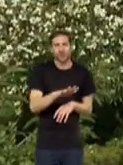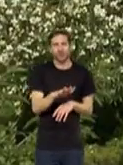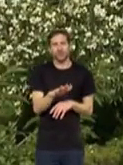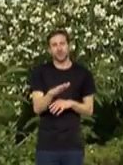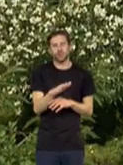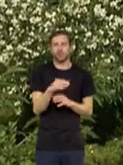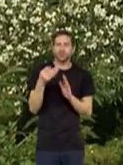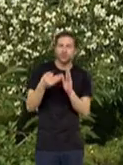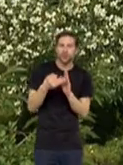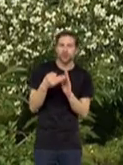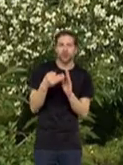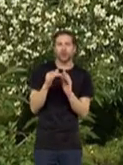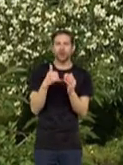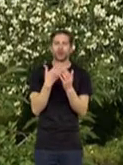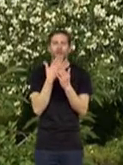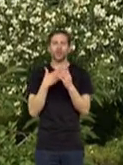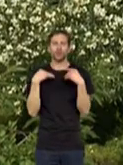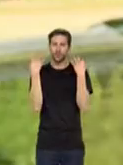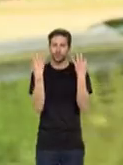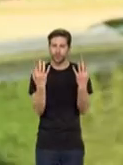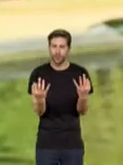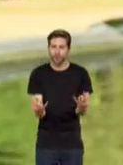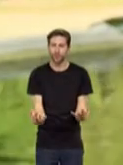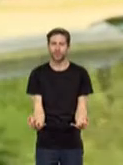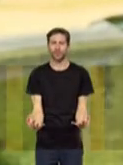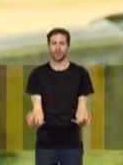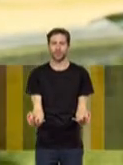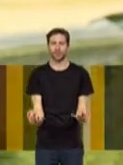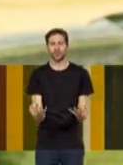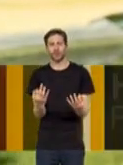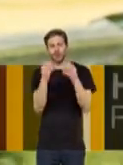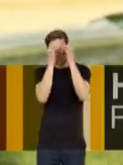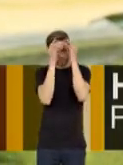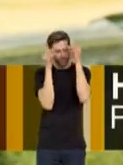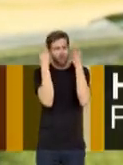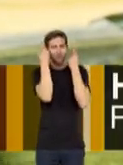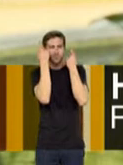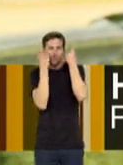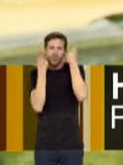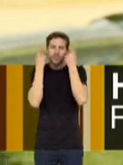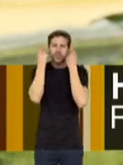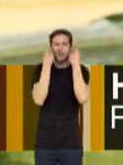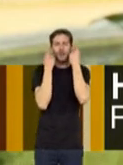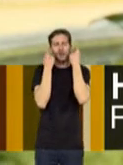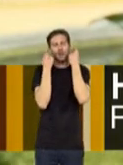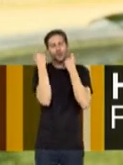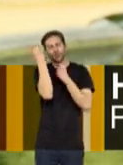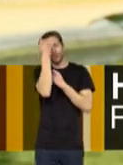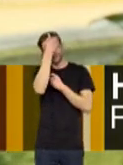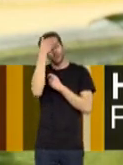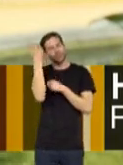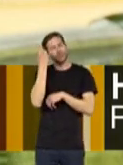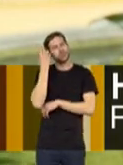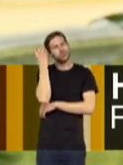mim de alguma tranquilidade e de pensamento, digamos, de usufruto